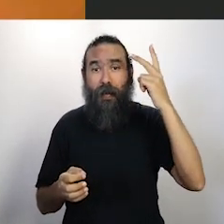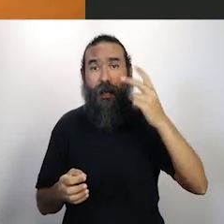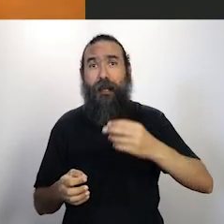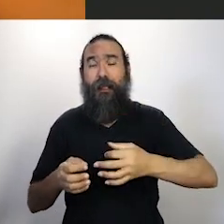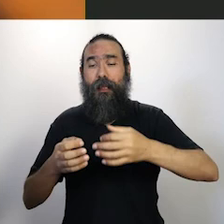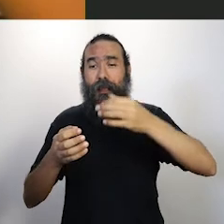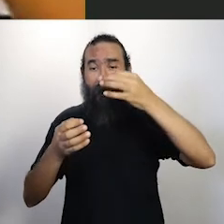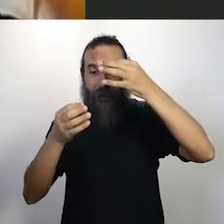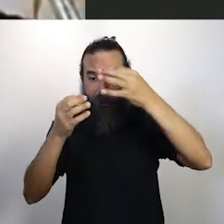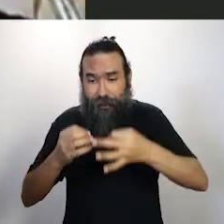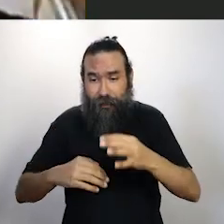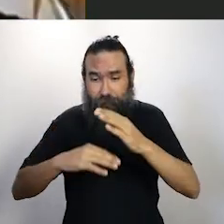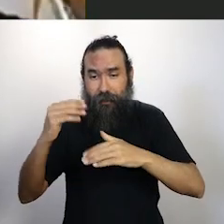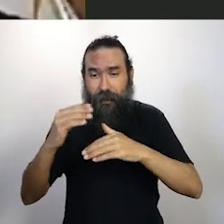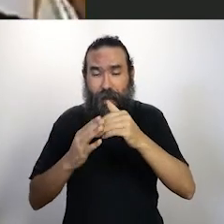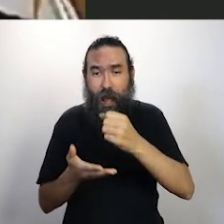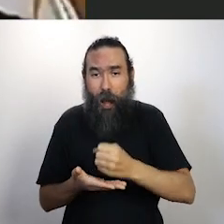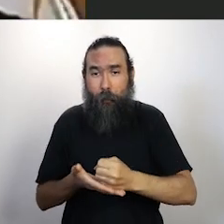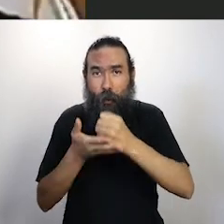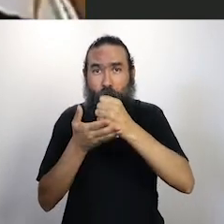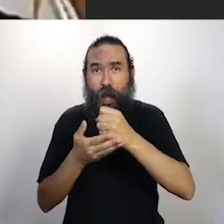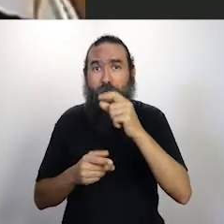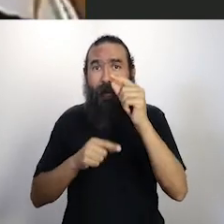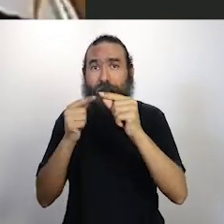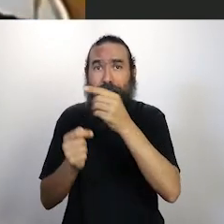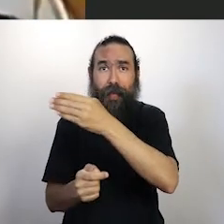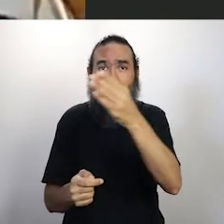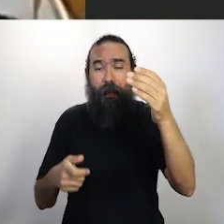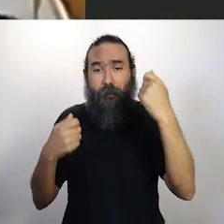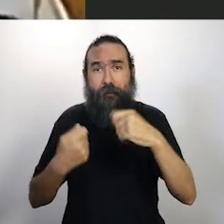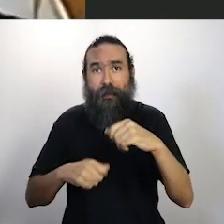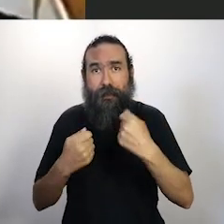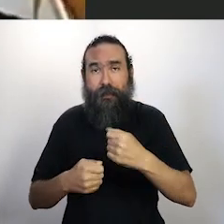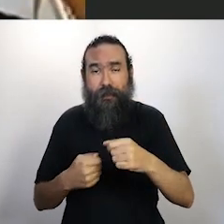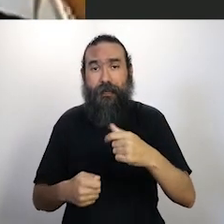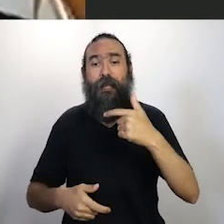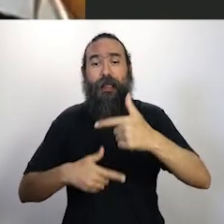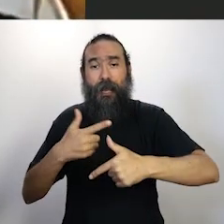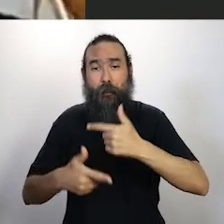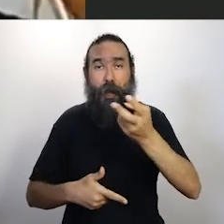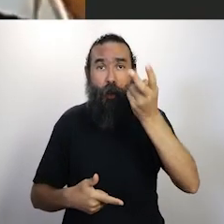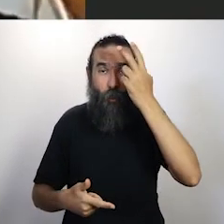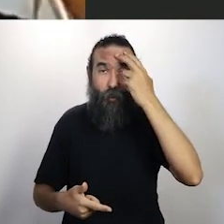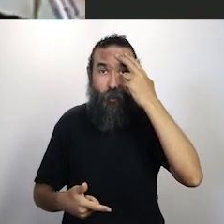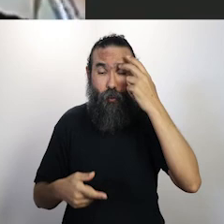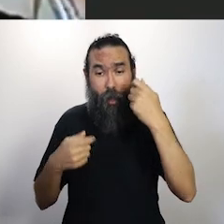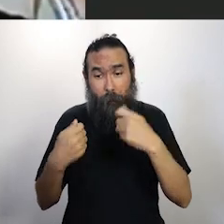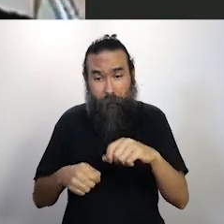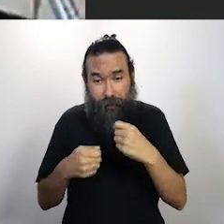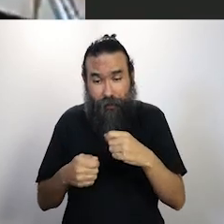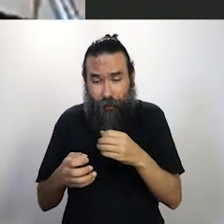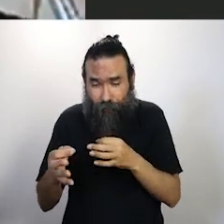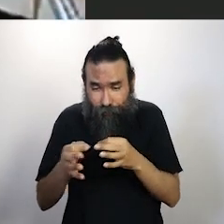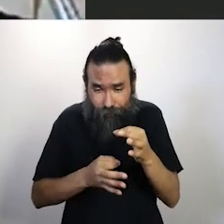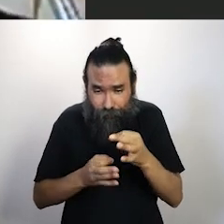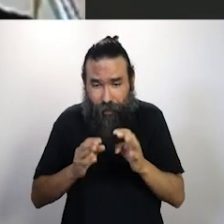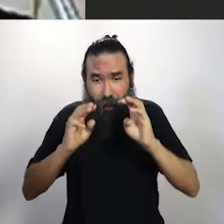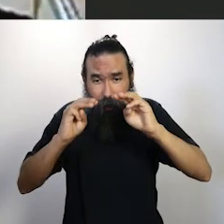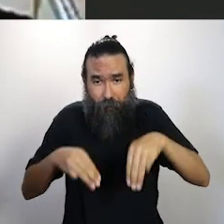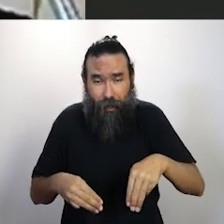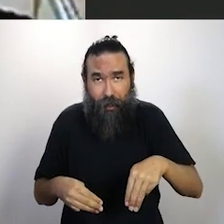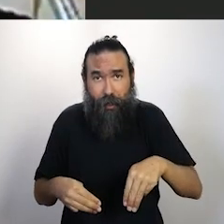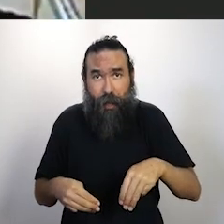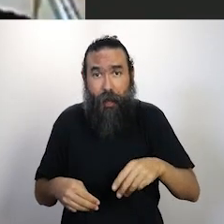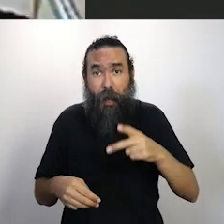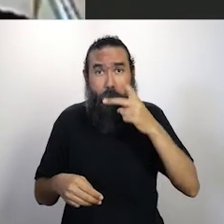cultural da lei tem que estar muito bem costurado para que a gente não submeta os grupos a uma situação